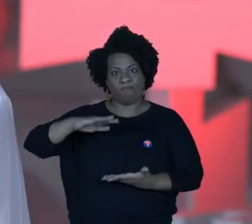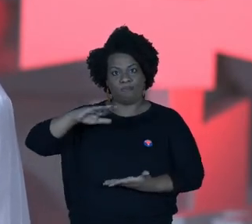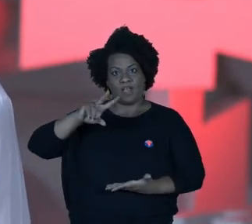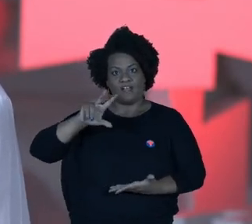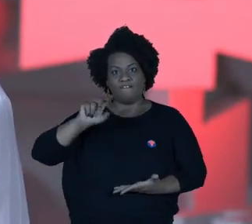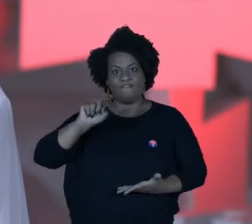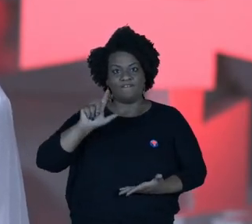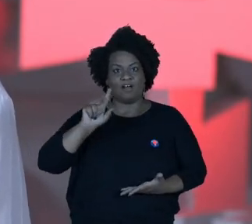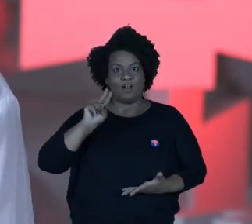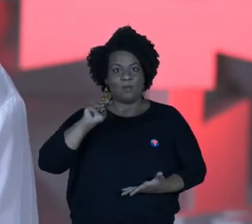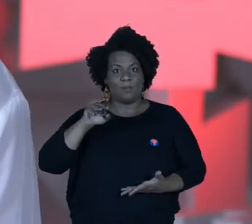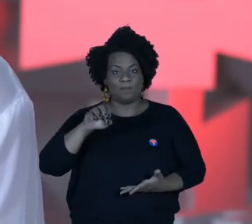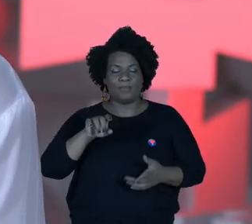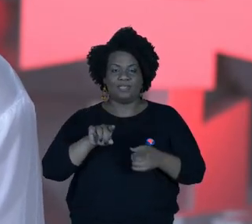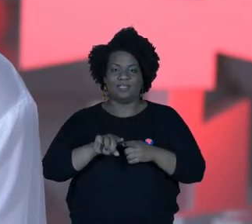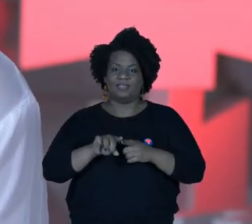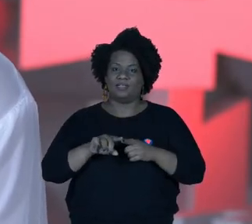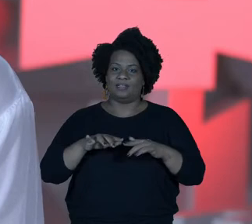movimento.